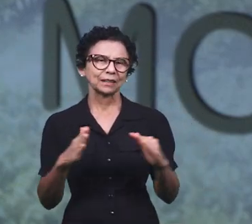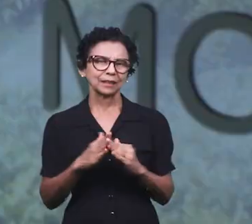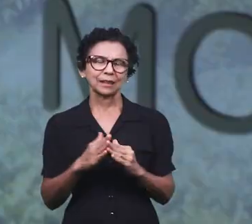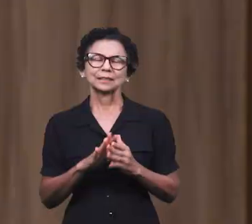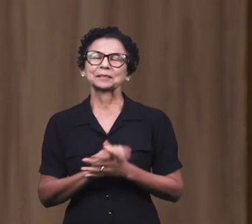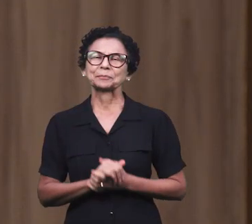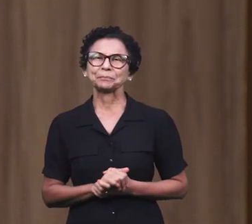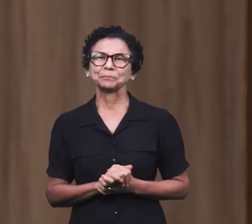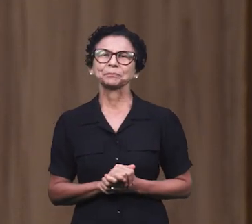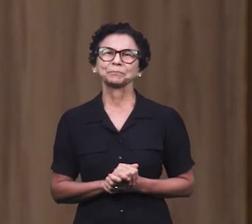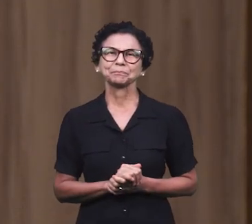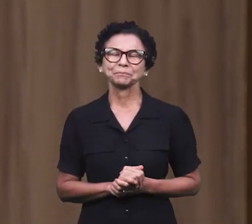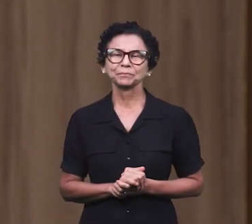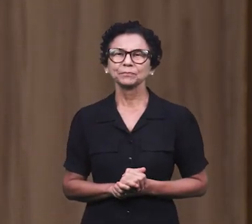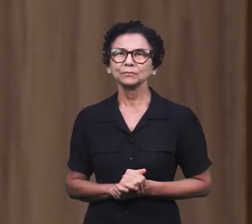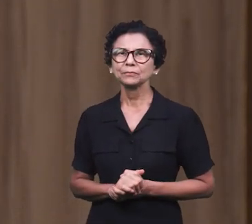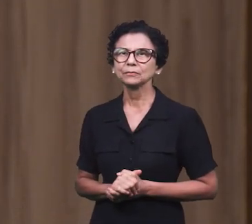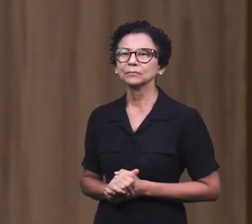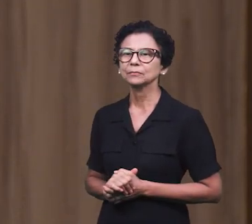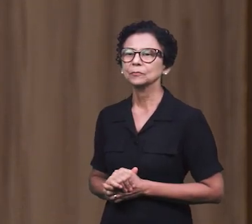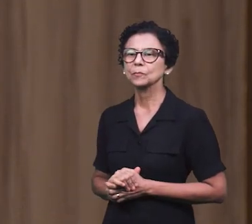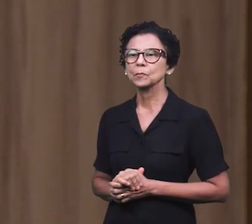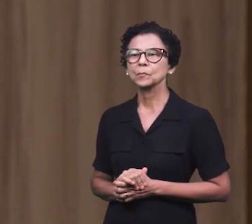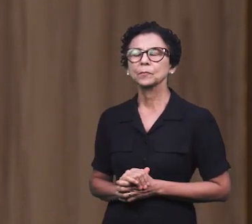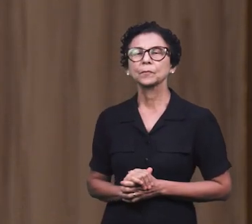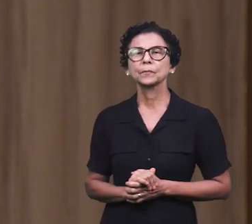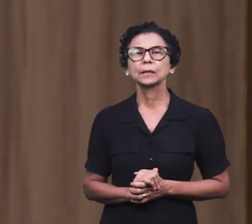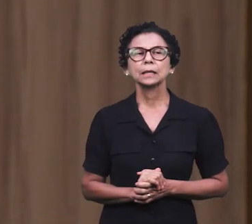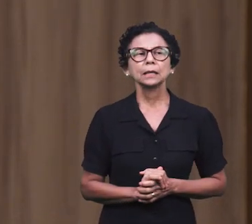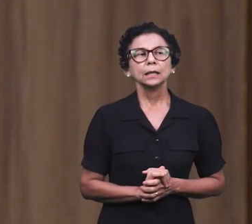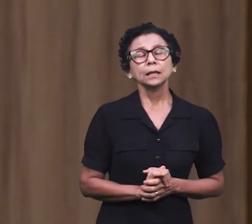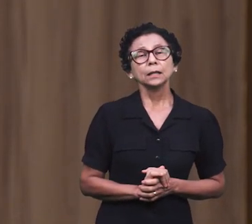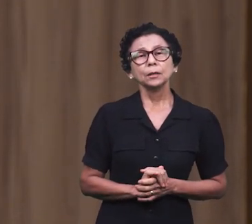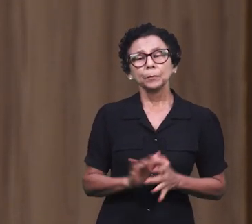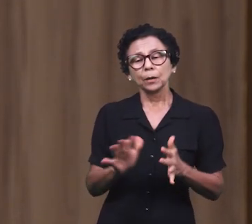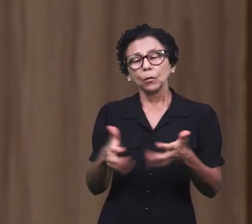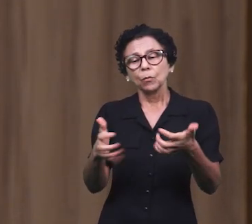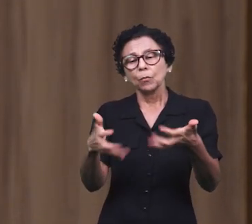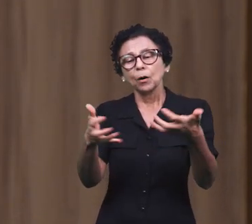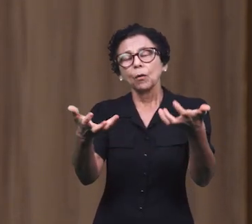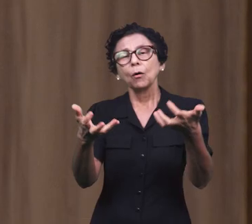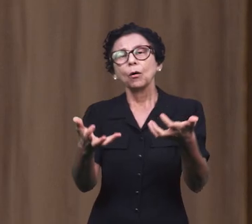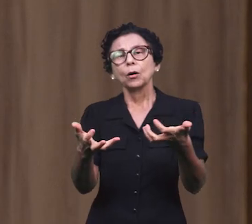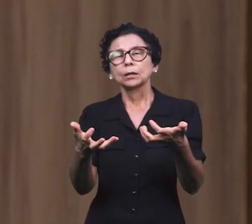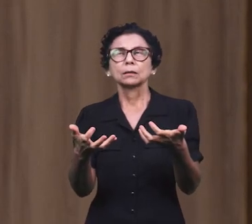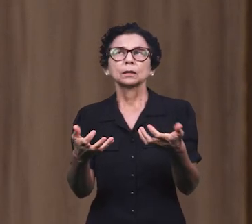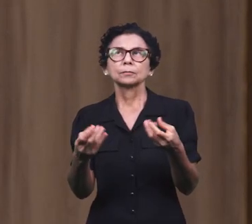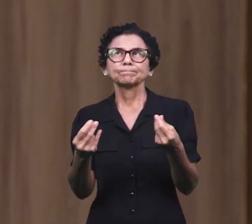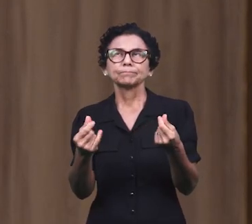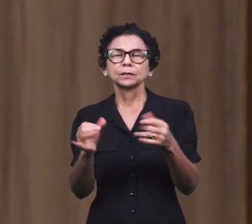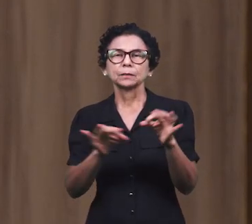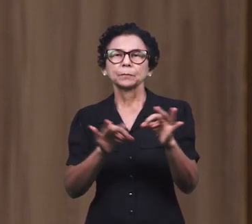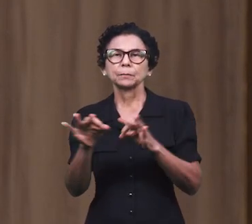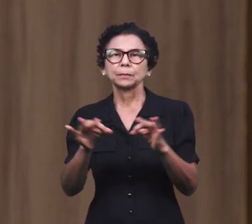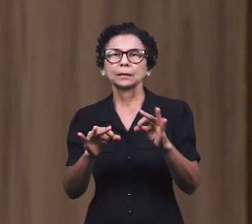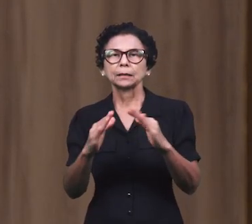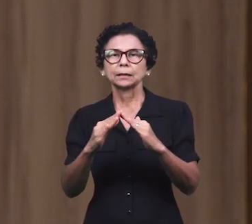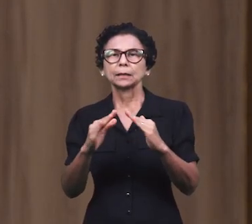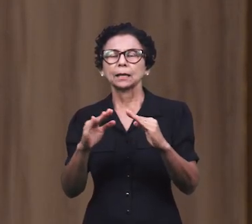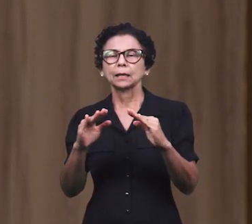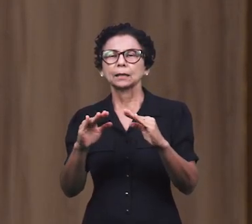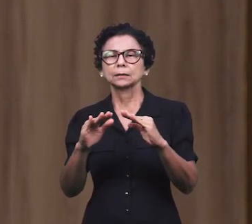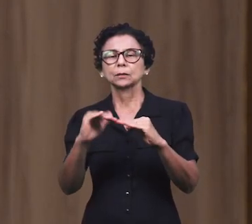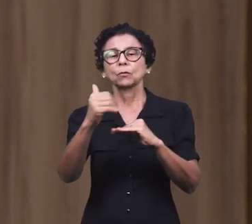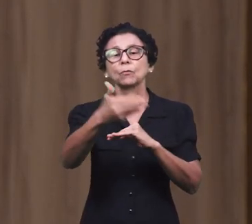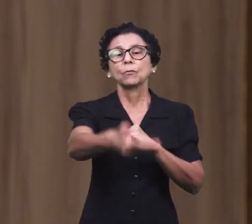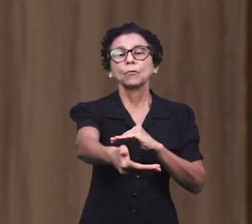sua varanda. E o que é essencial para manter uma horta em um ambiente dentro da casa ou no quintal? E se